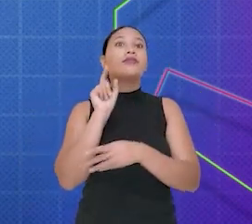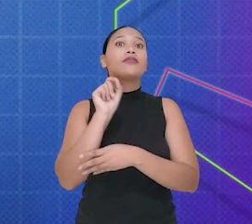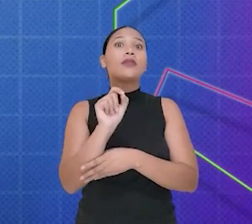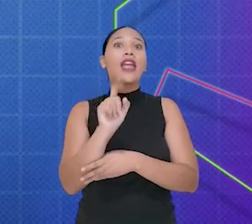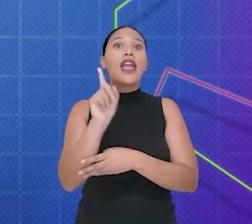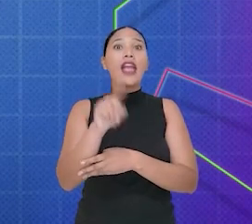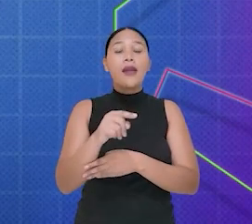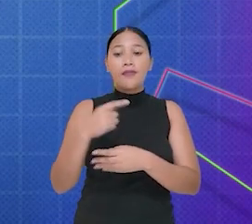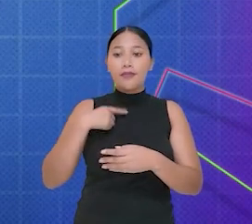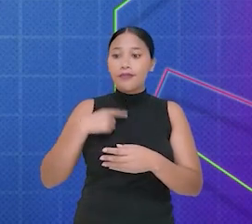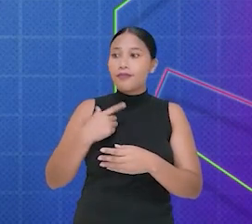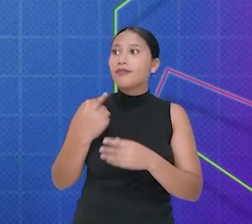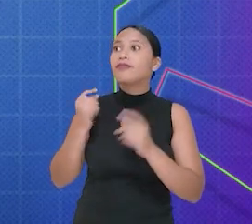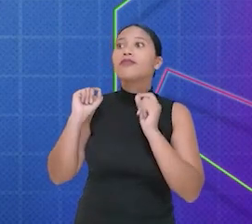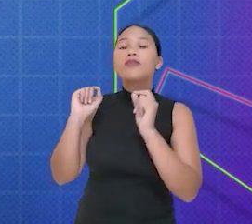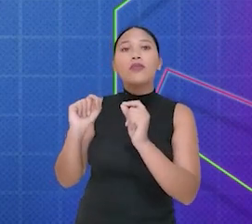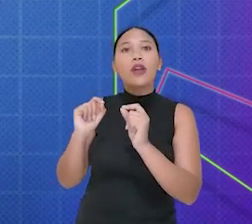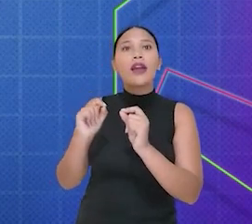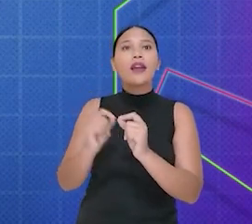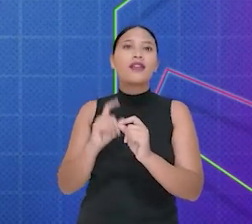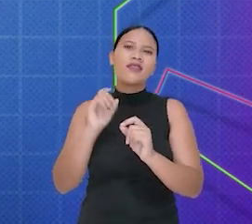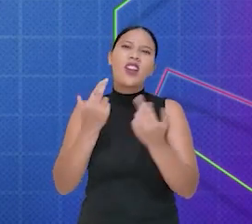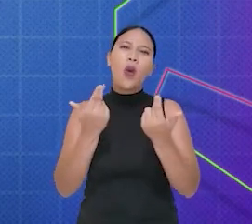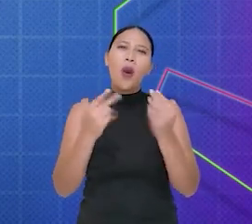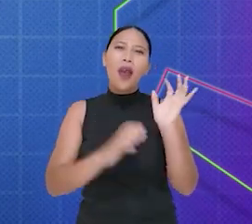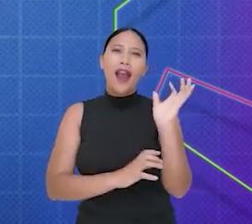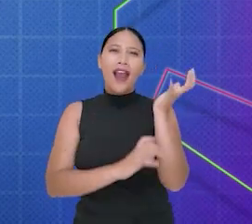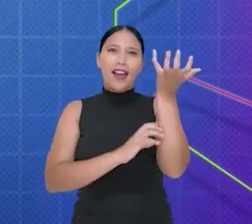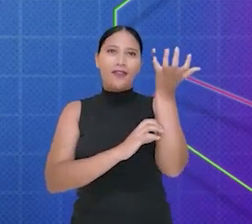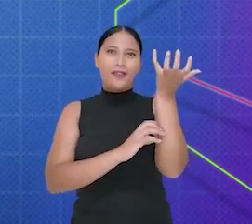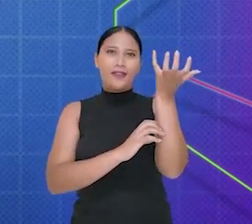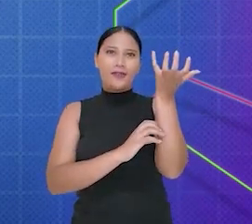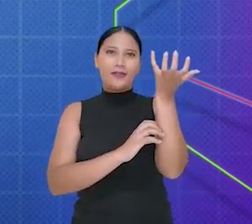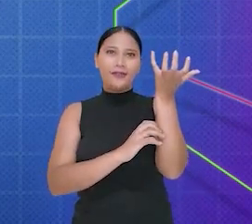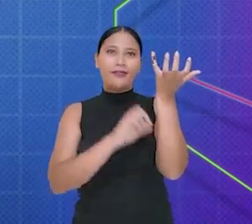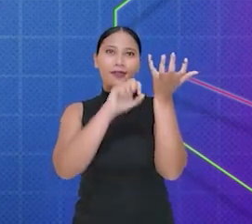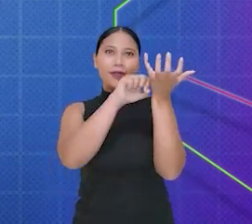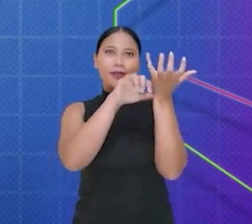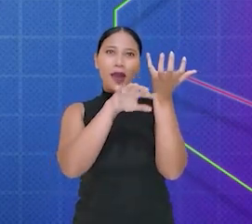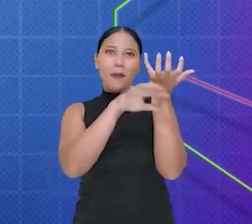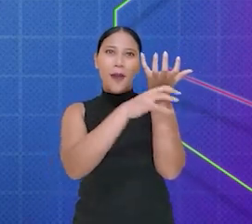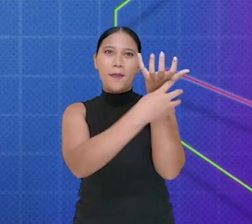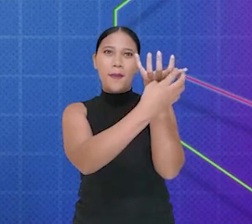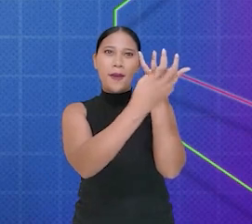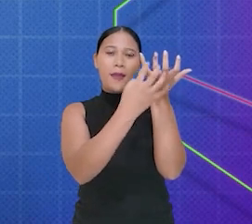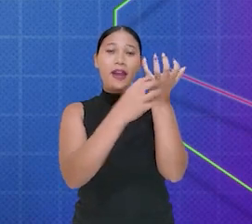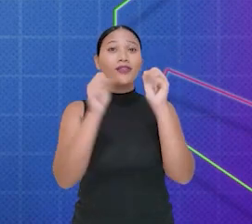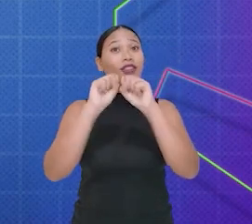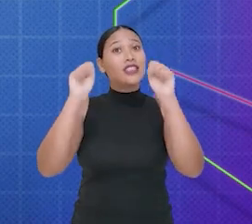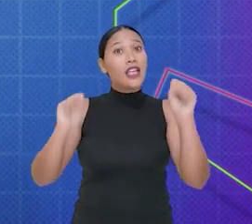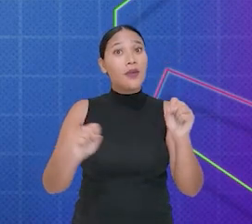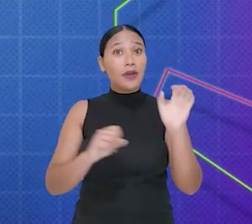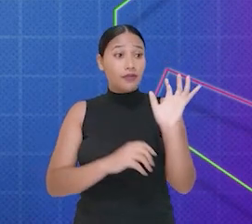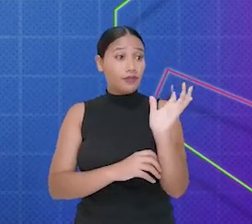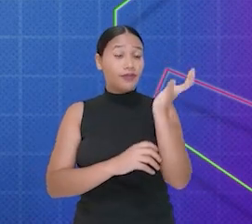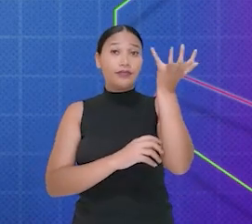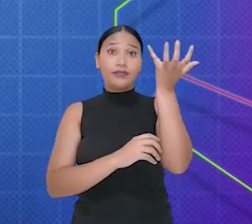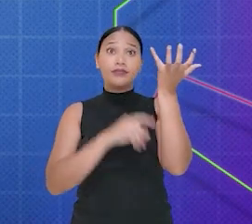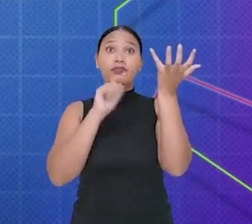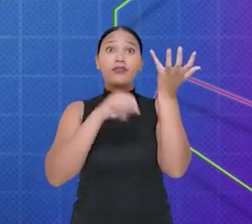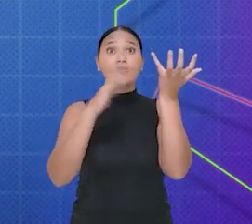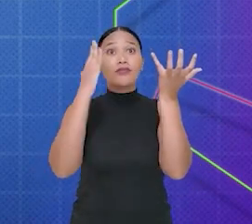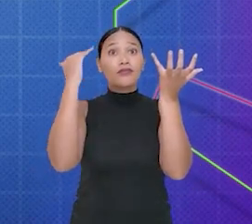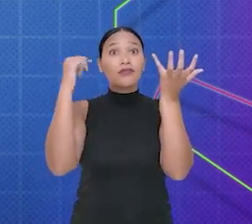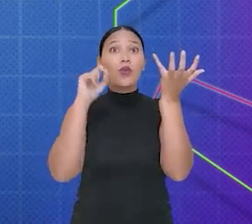e subdiretórios é comumente referida como a árvore de diretórios ou sistema de arquivos. O topo